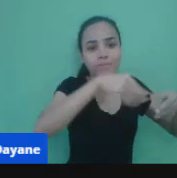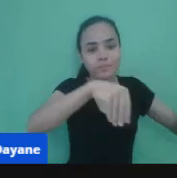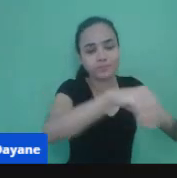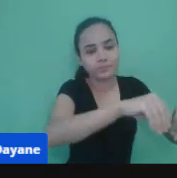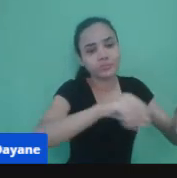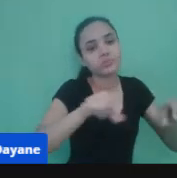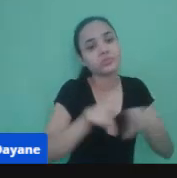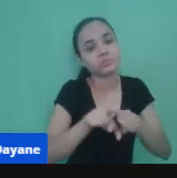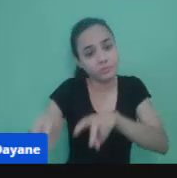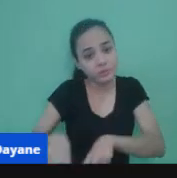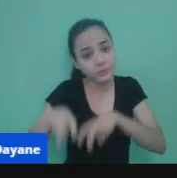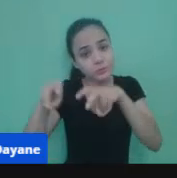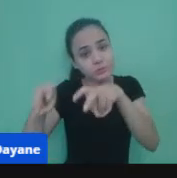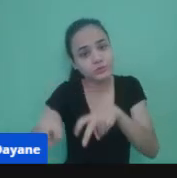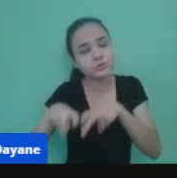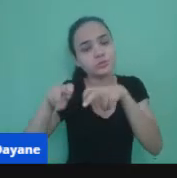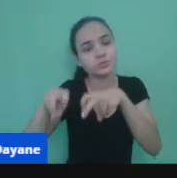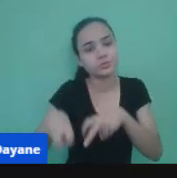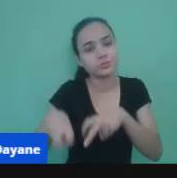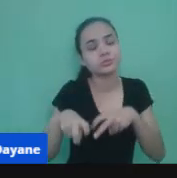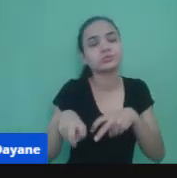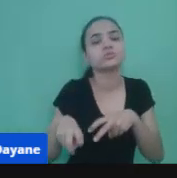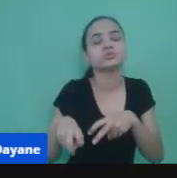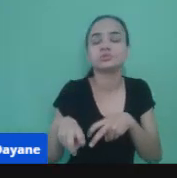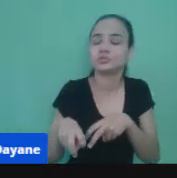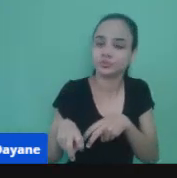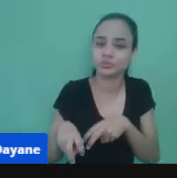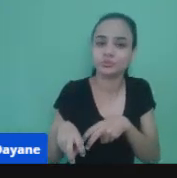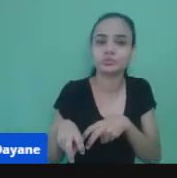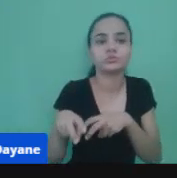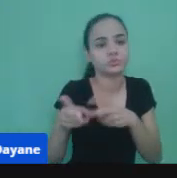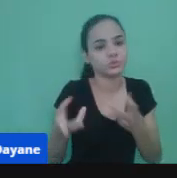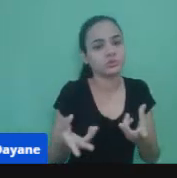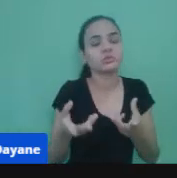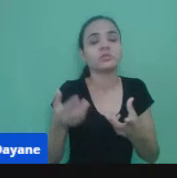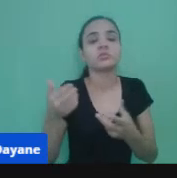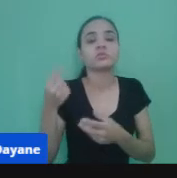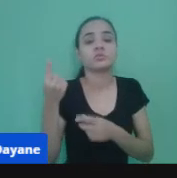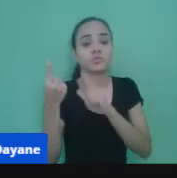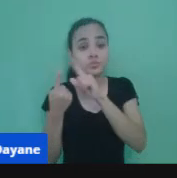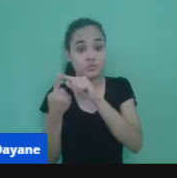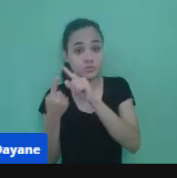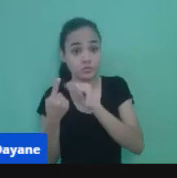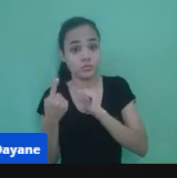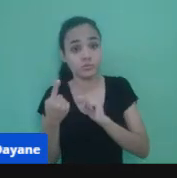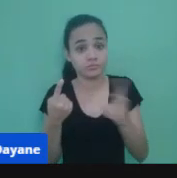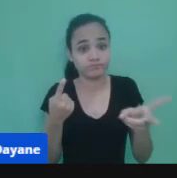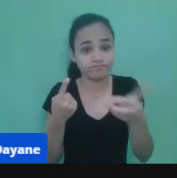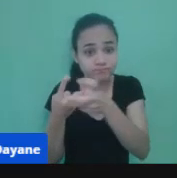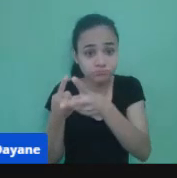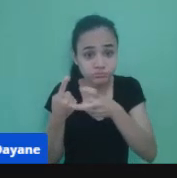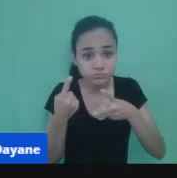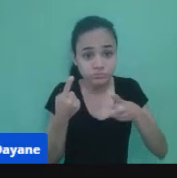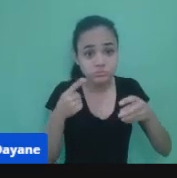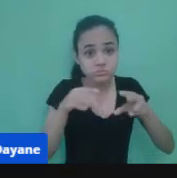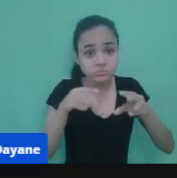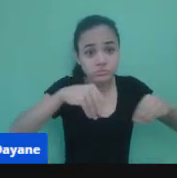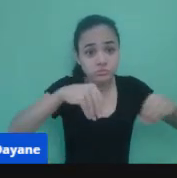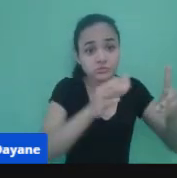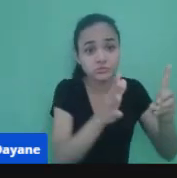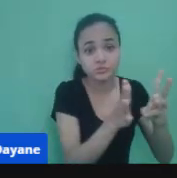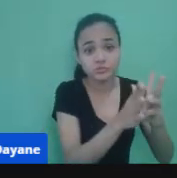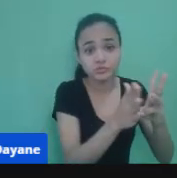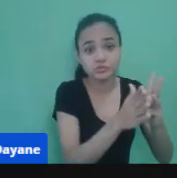Então, duas posições diferentes. Uma reconhecendo o território dos indígenas já ocupados, e outra